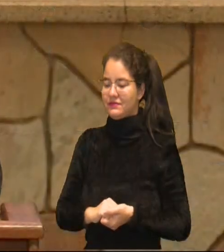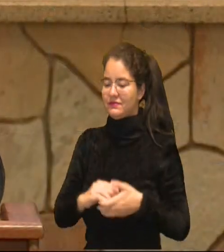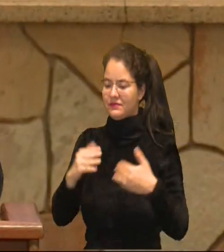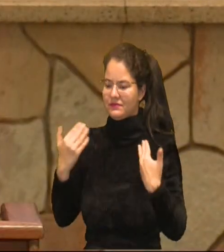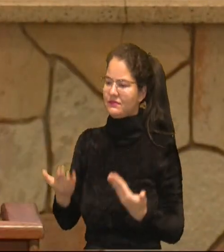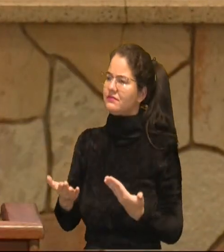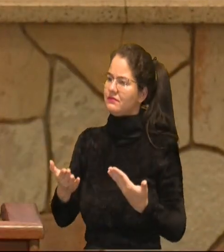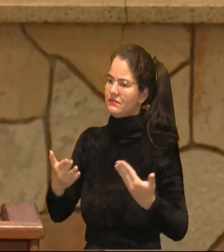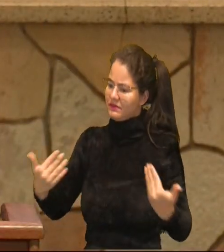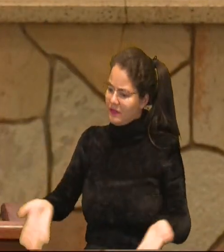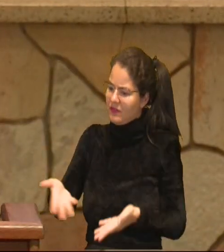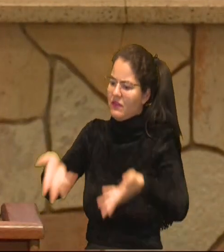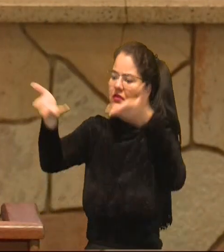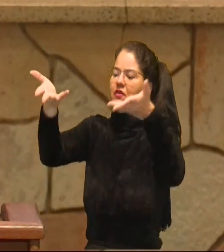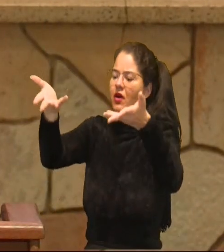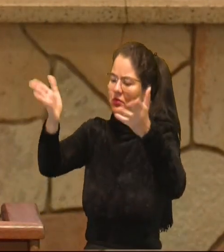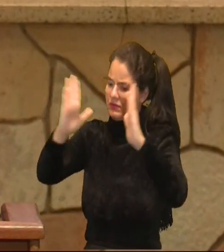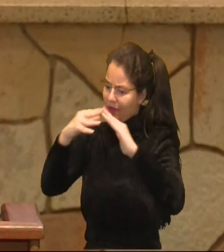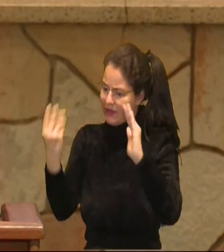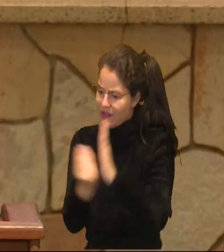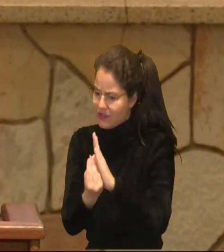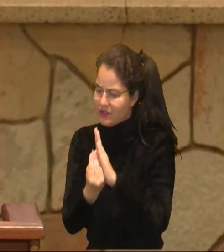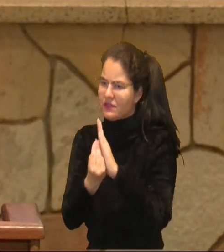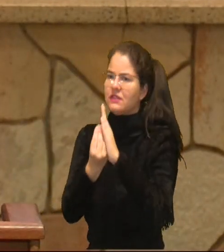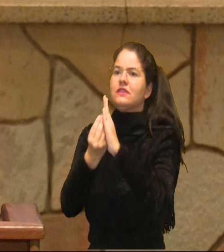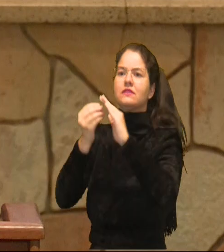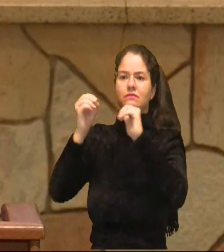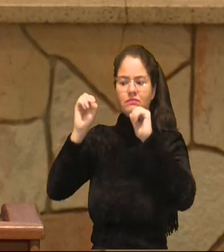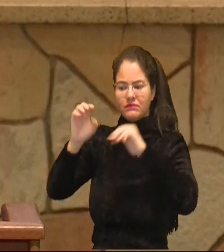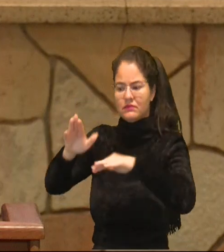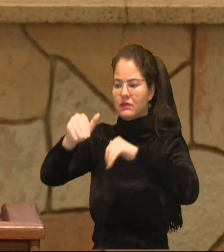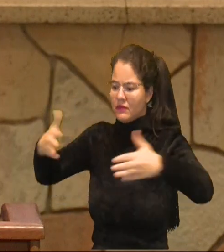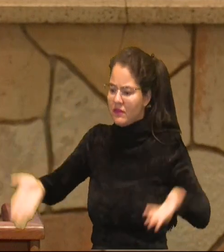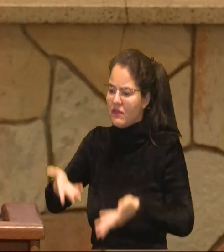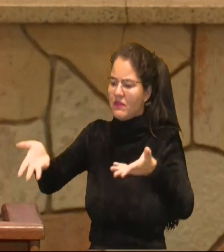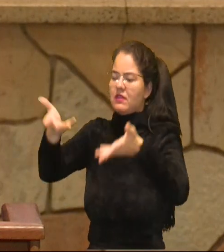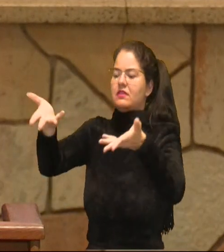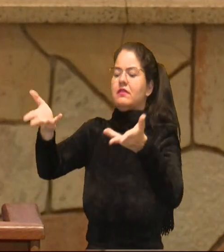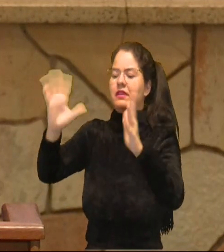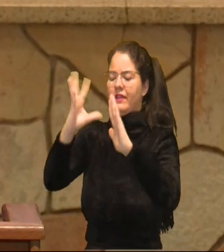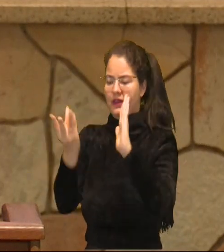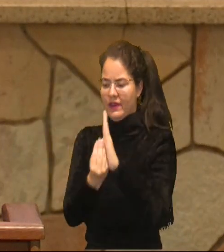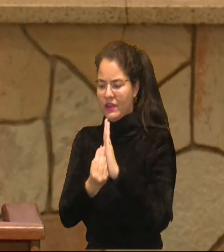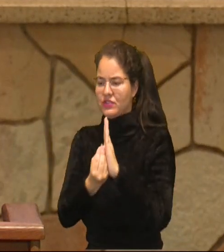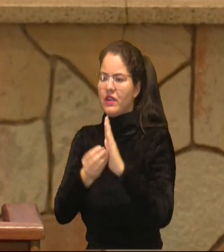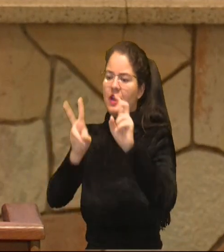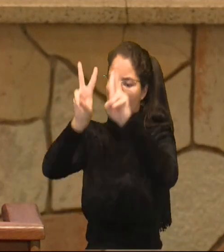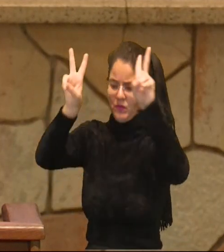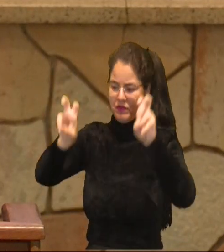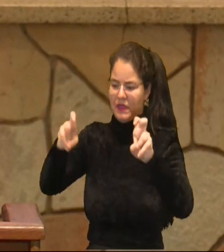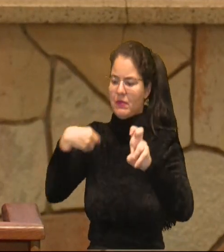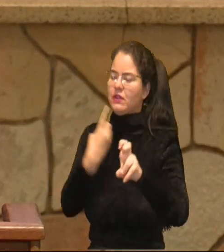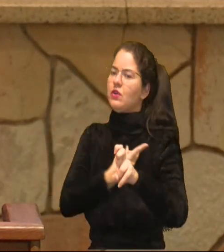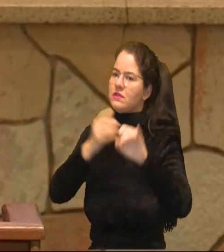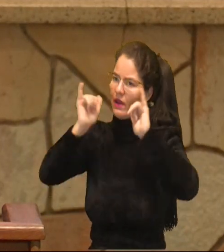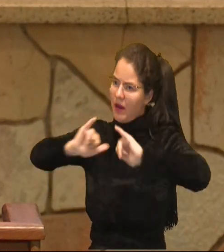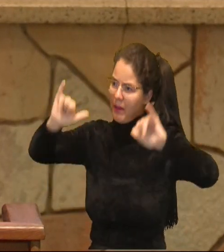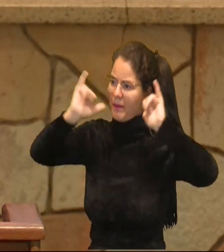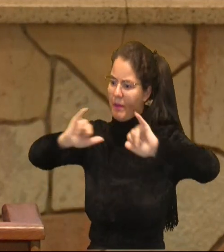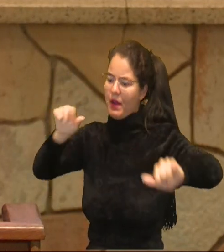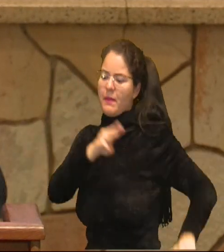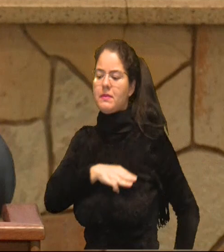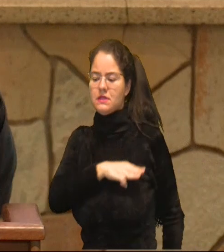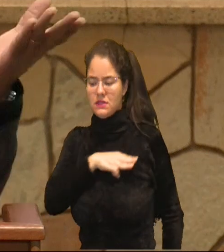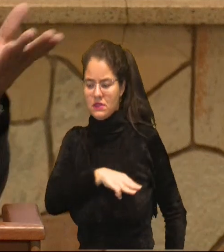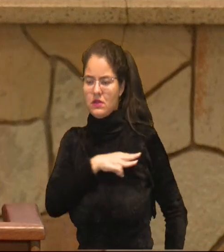Avante, igreja. Vamos dizer juntos? Avante, igreja. Esse é o tema da nossa campanha de missões